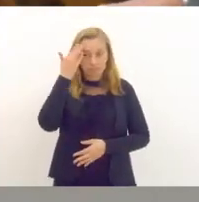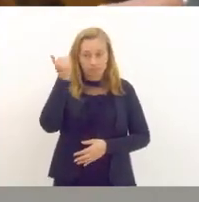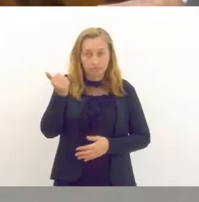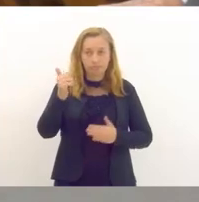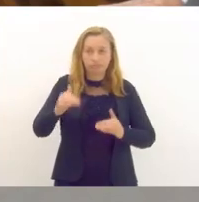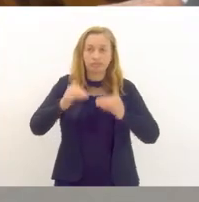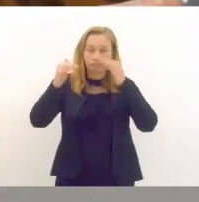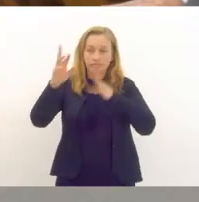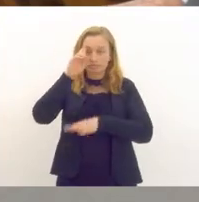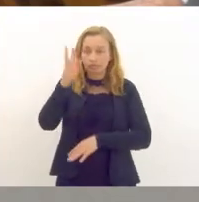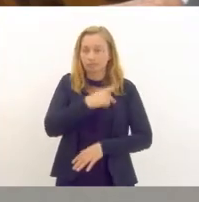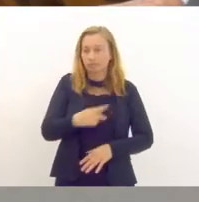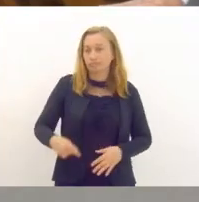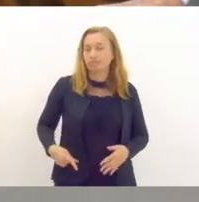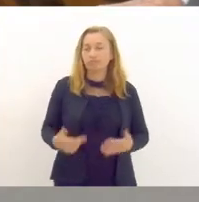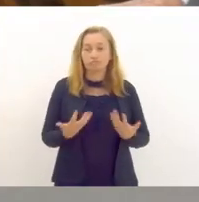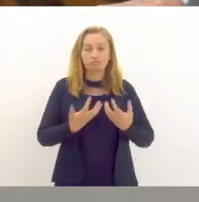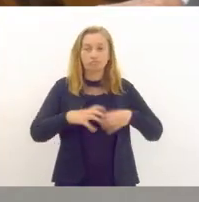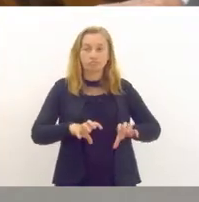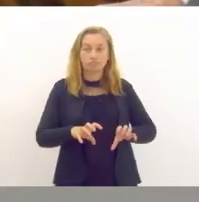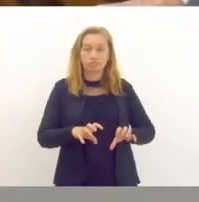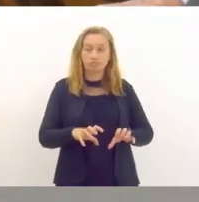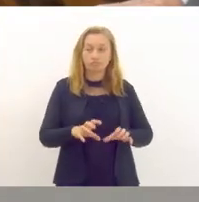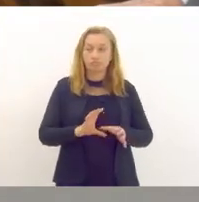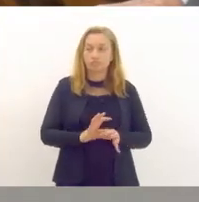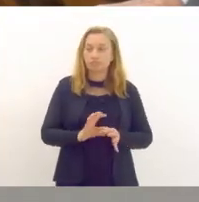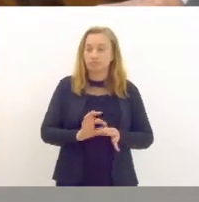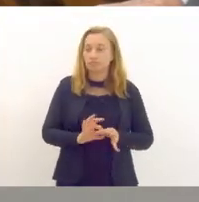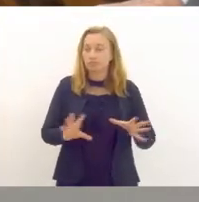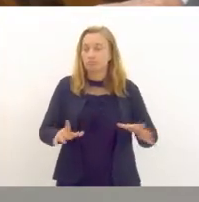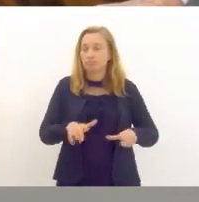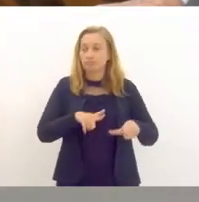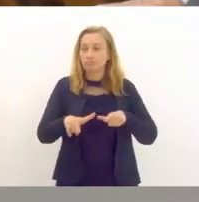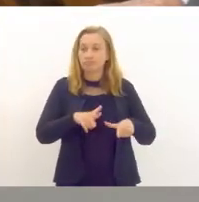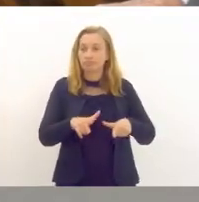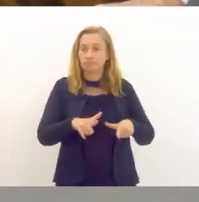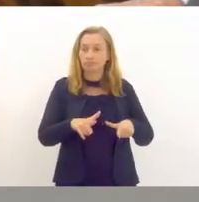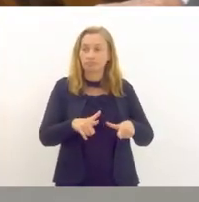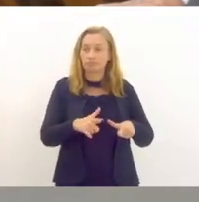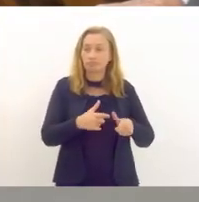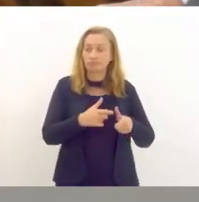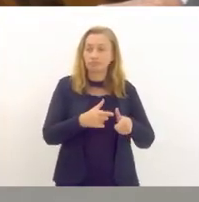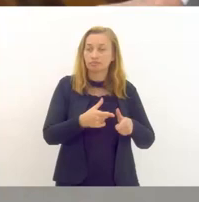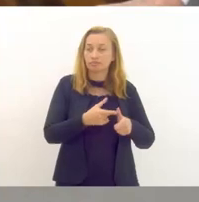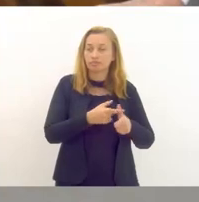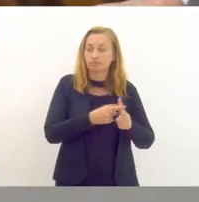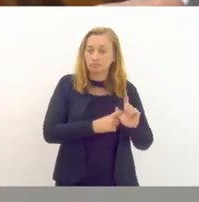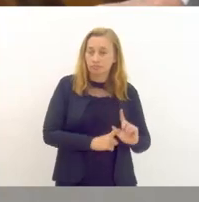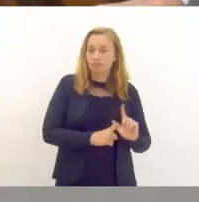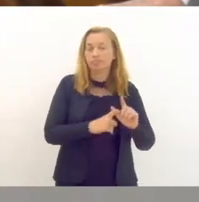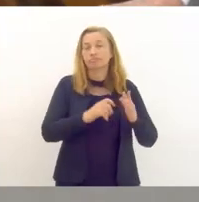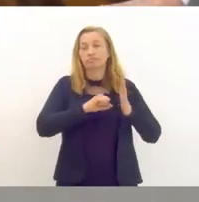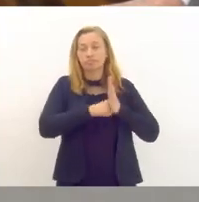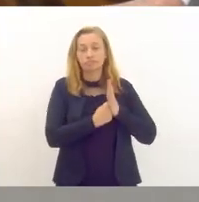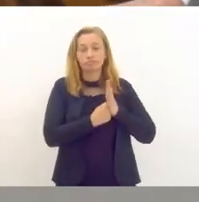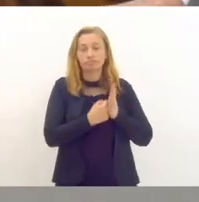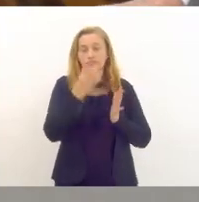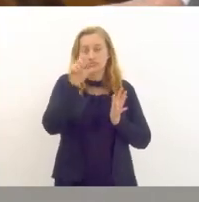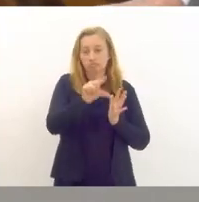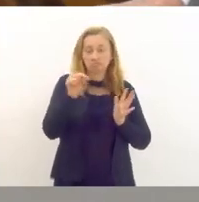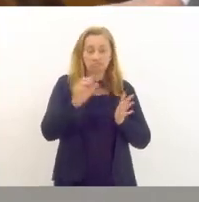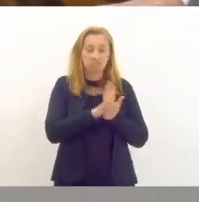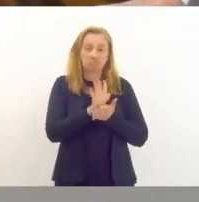de deixar a presença da casa com um gato de pendurado reto de pendurada não decidir na vida